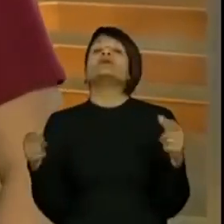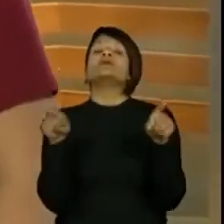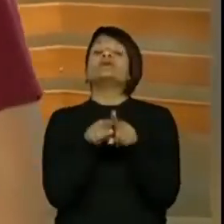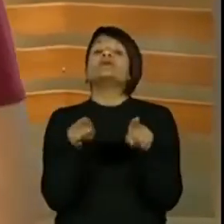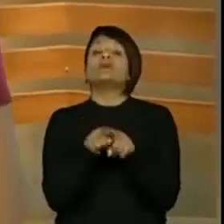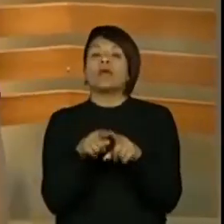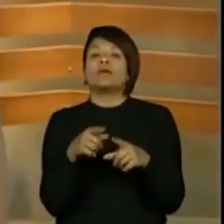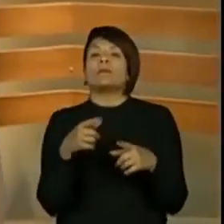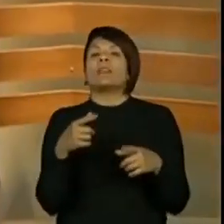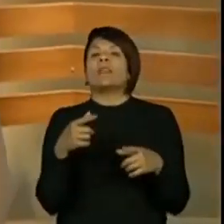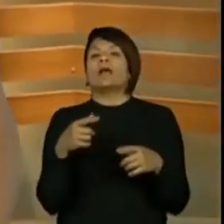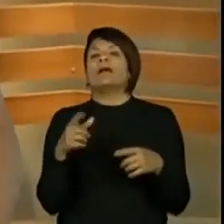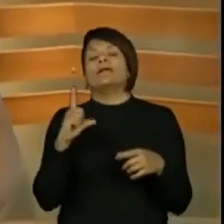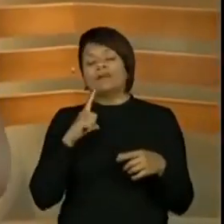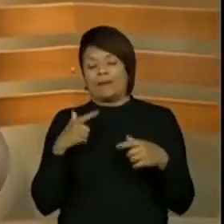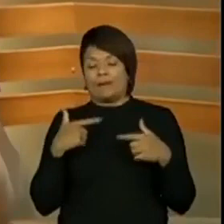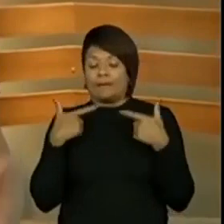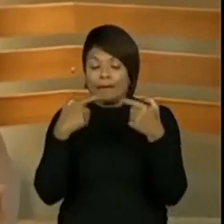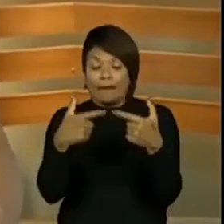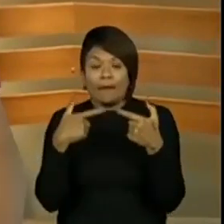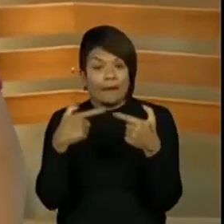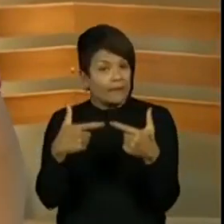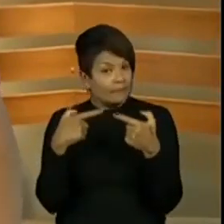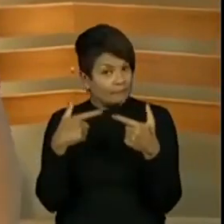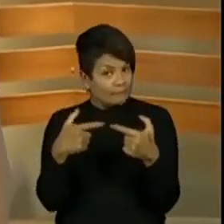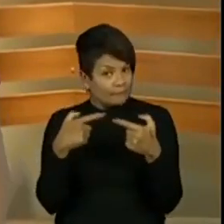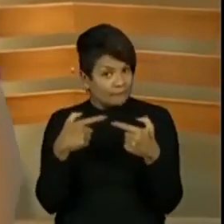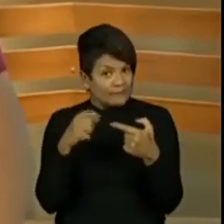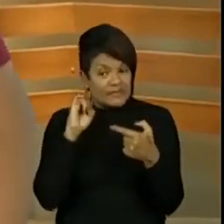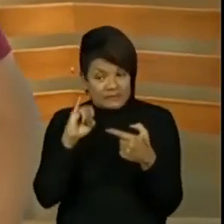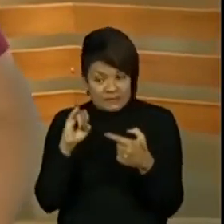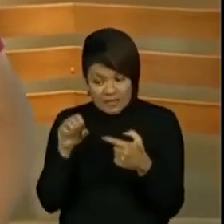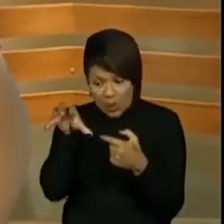As guerras, elas impactam a vida das pessoas.